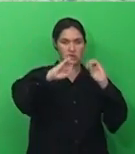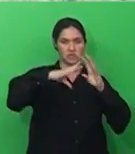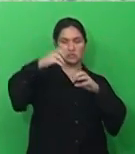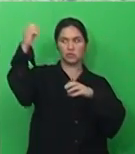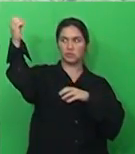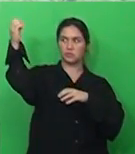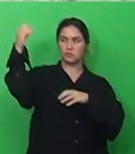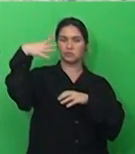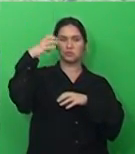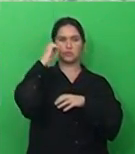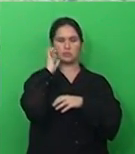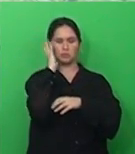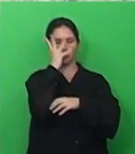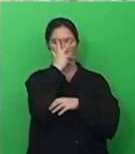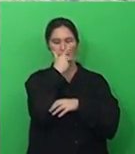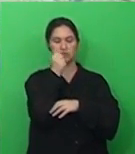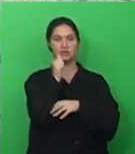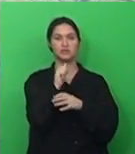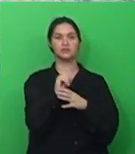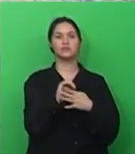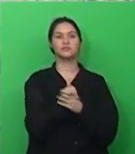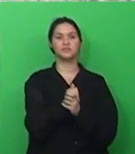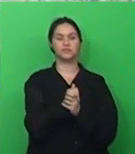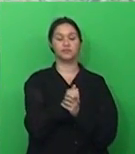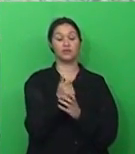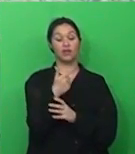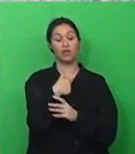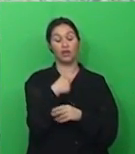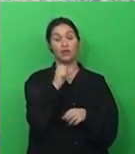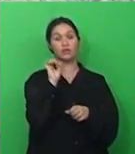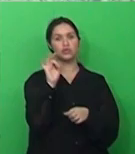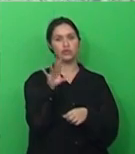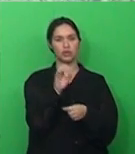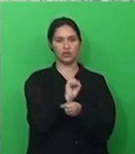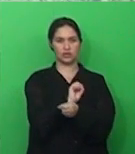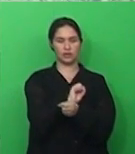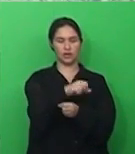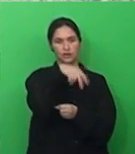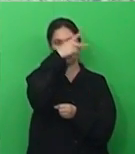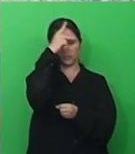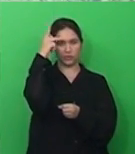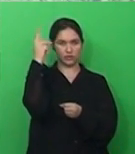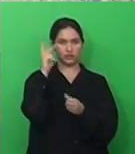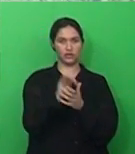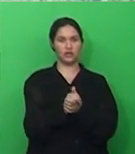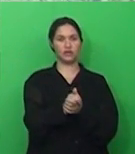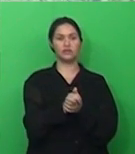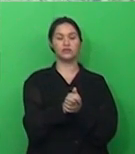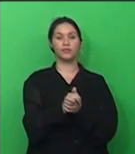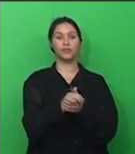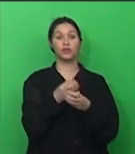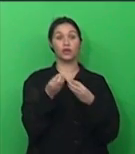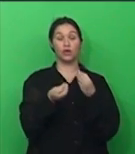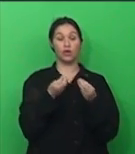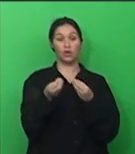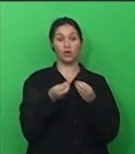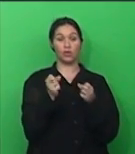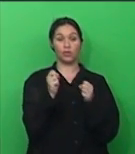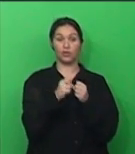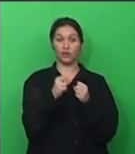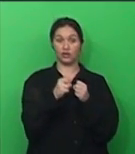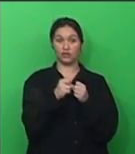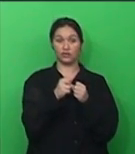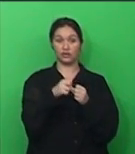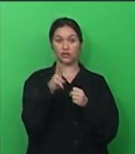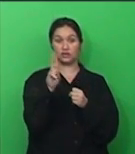Tudo bonito lá, está tudo legal. Eu só espero, assim, que o prefeito também, da mesma forma que ele agiu com a usina de asfalto, que foi